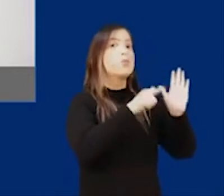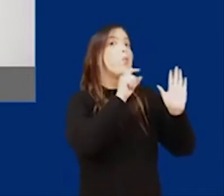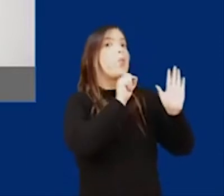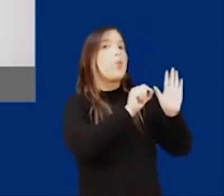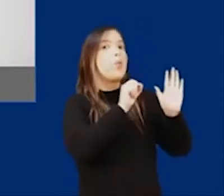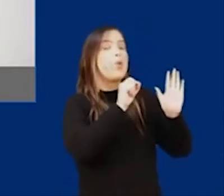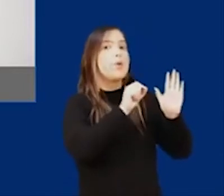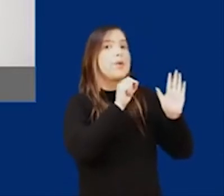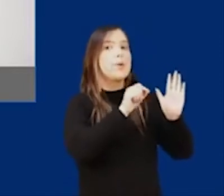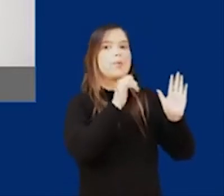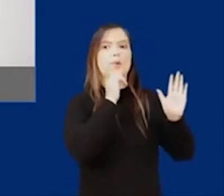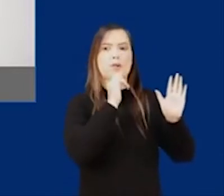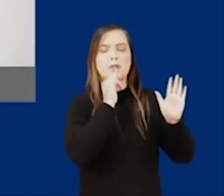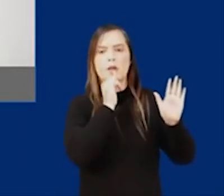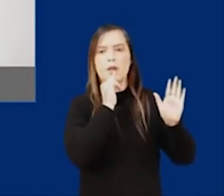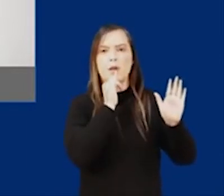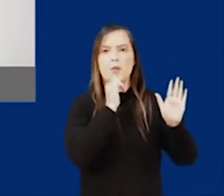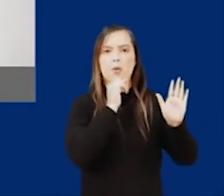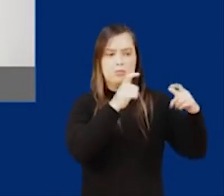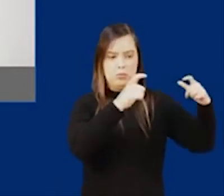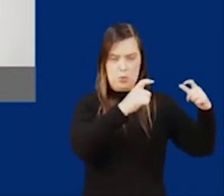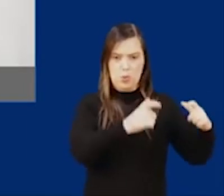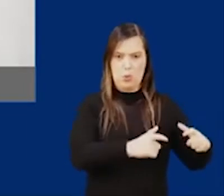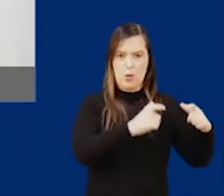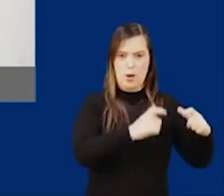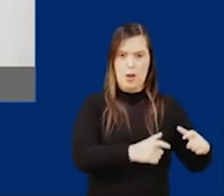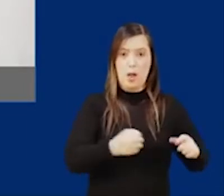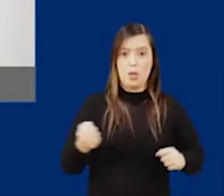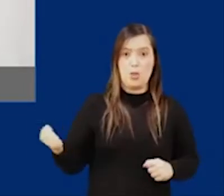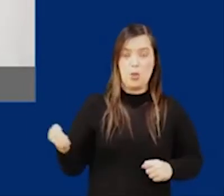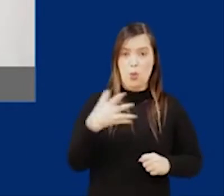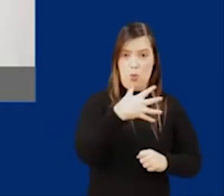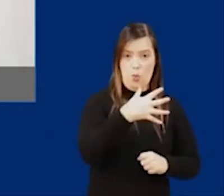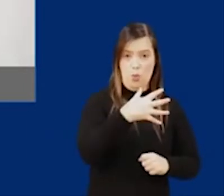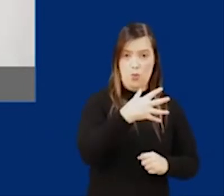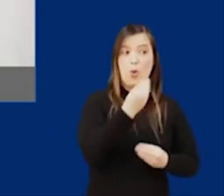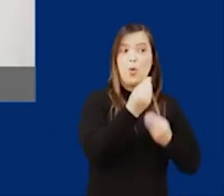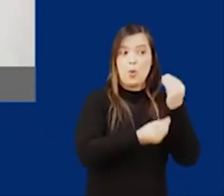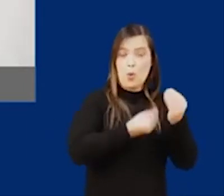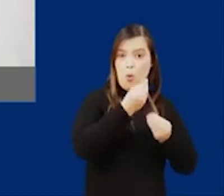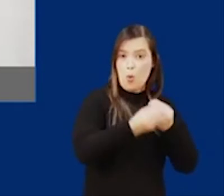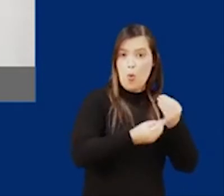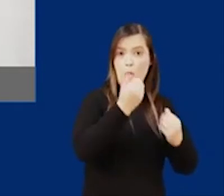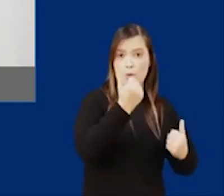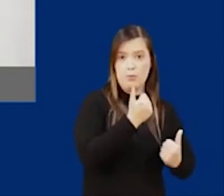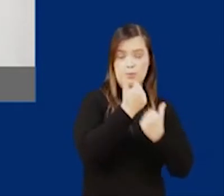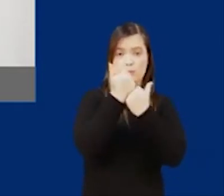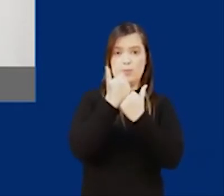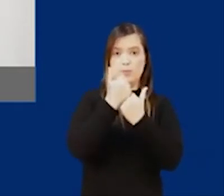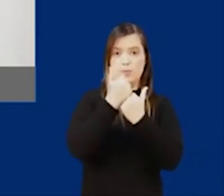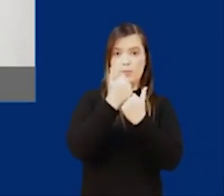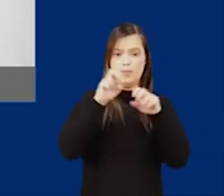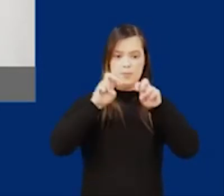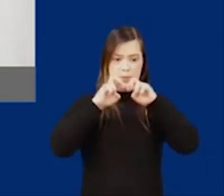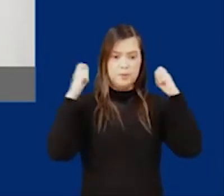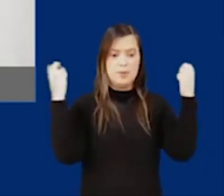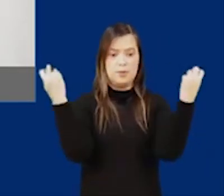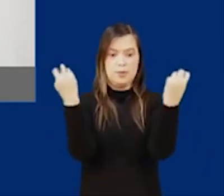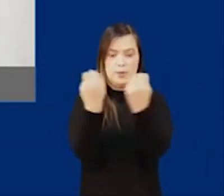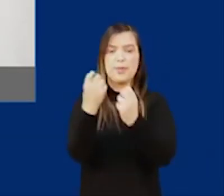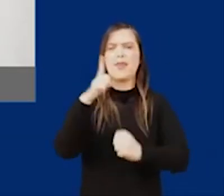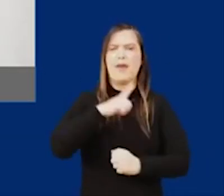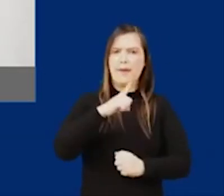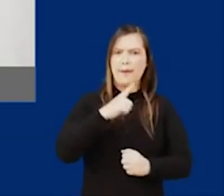é, né, esse lugar novo, como acolhê-las, e em todas as rodas a gente tem sempre uma alimentação